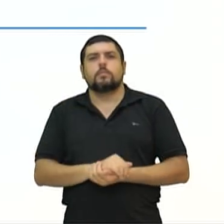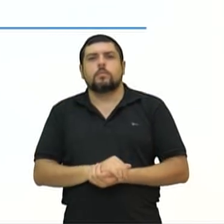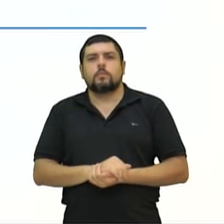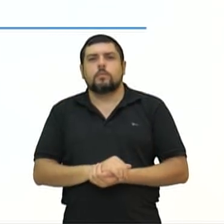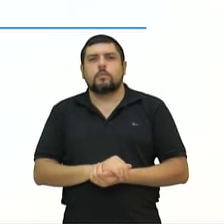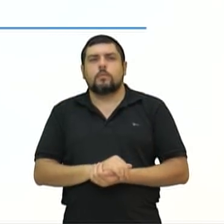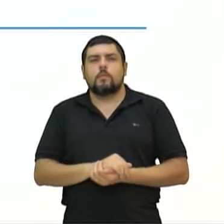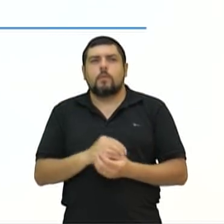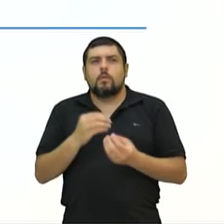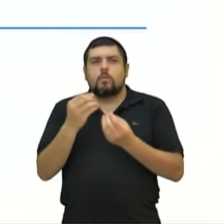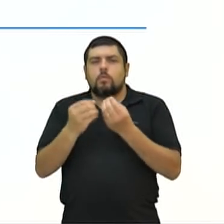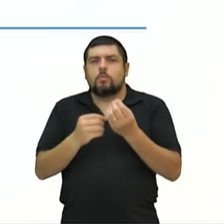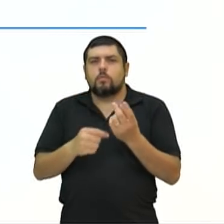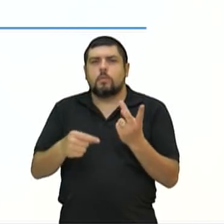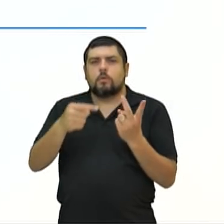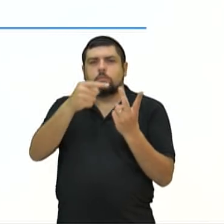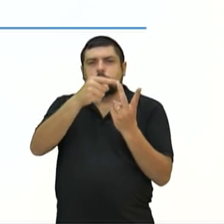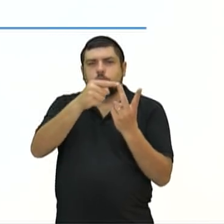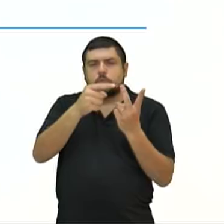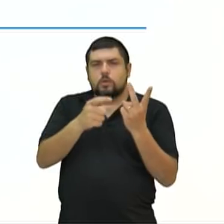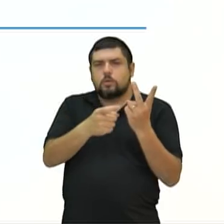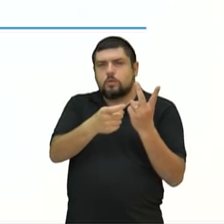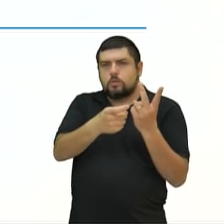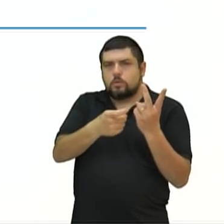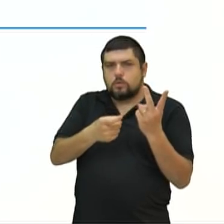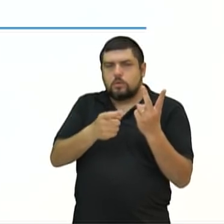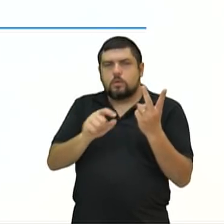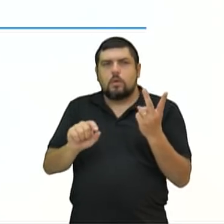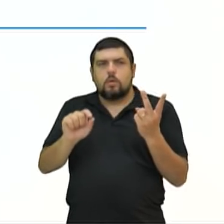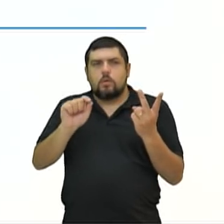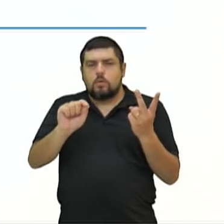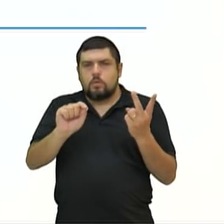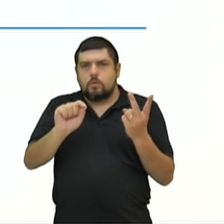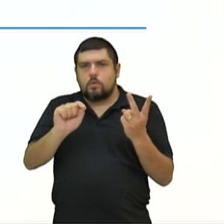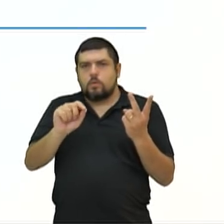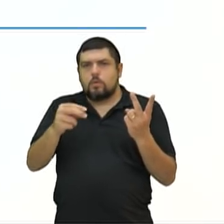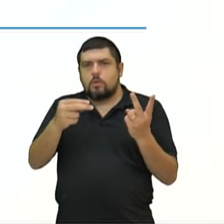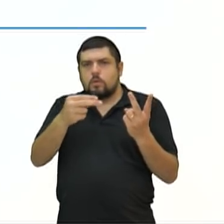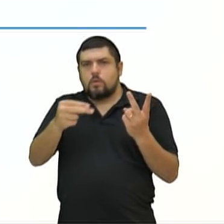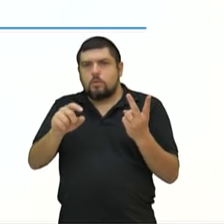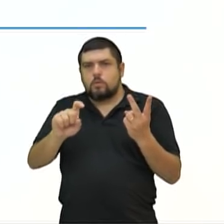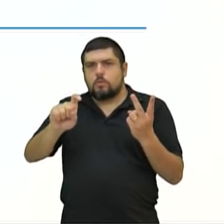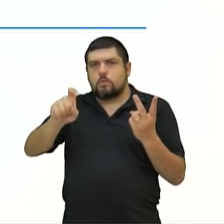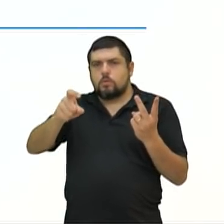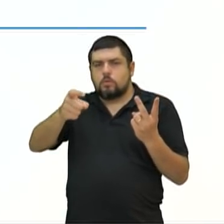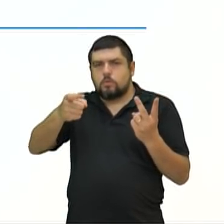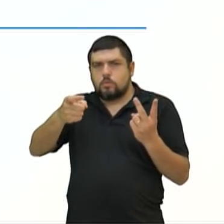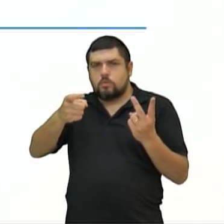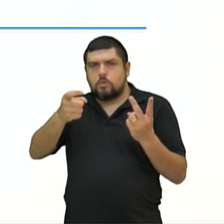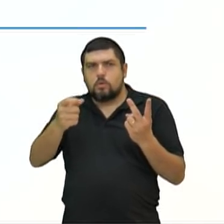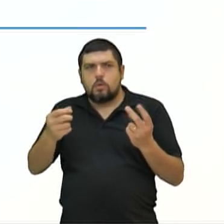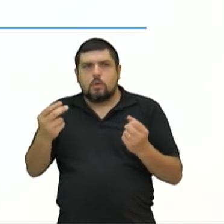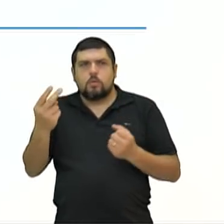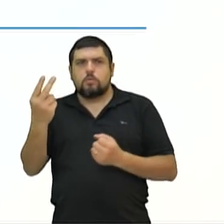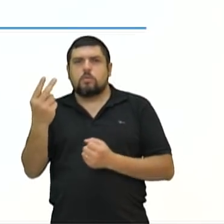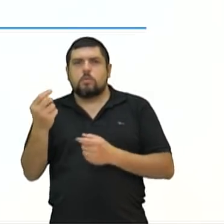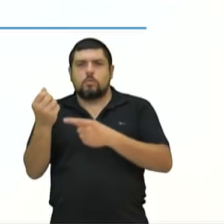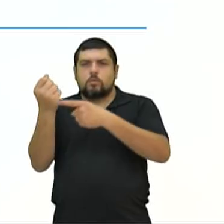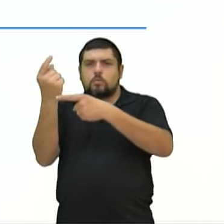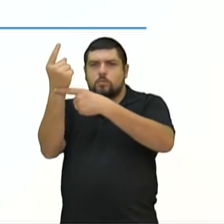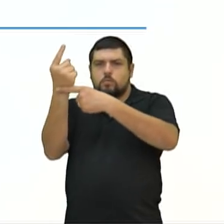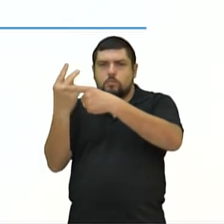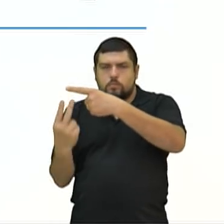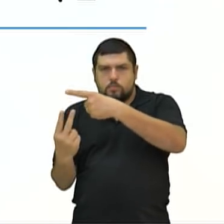de x, qual é o expoente? O expoente do x é 1 e o índice da raiz é 2. Então, fica x elevado a